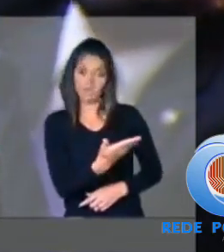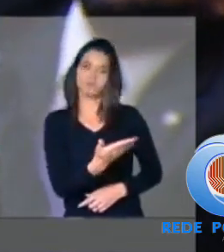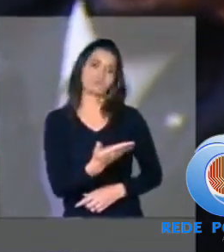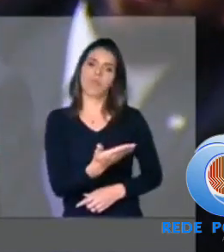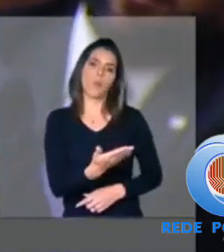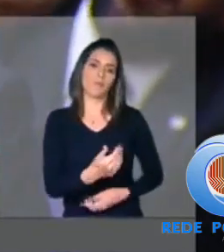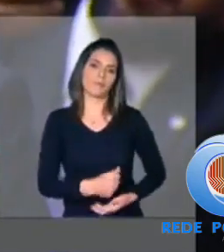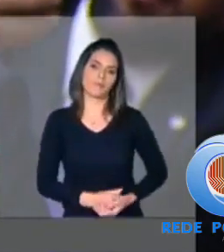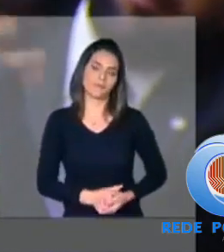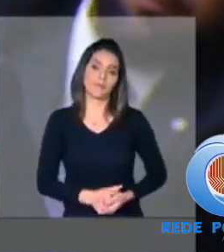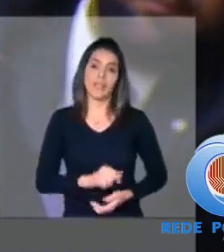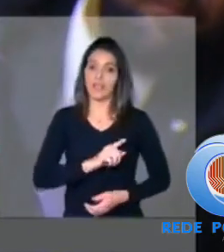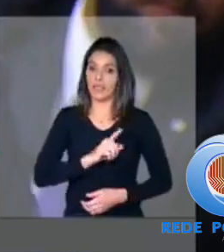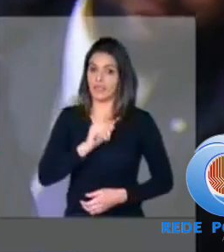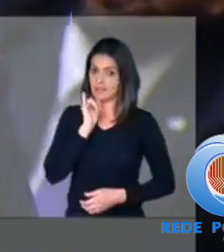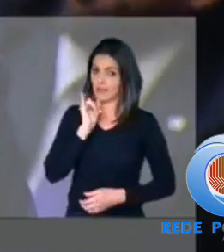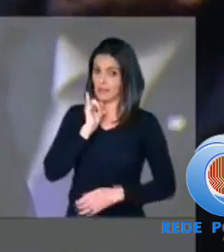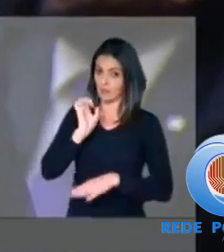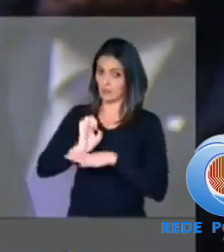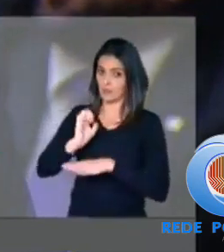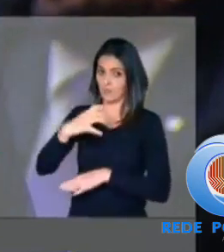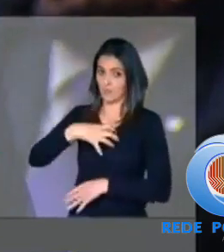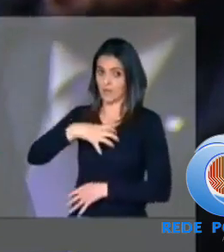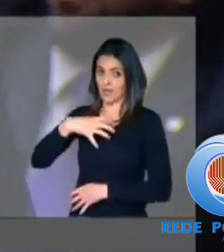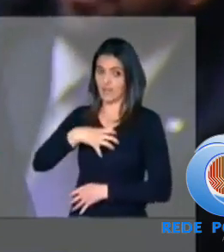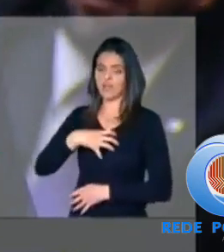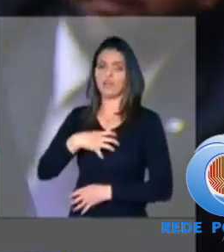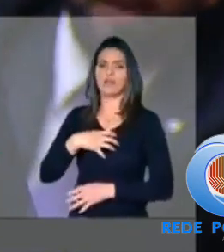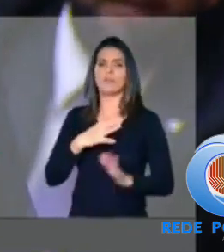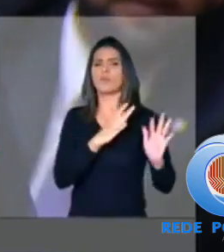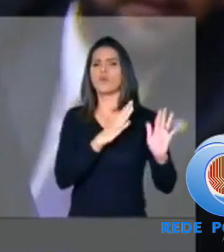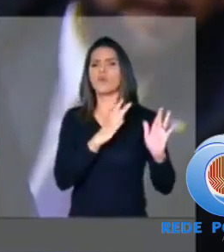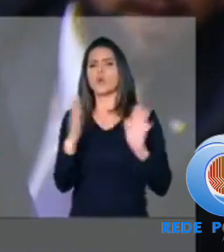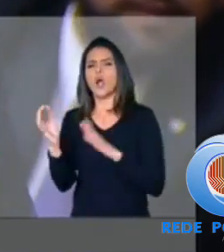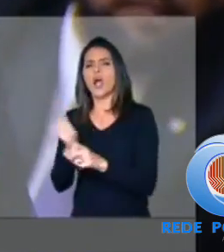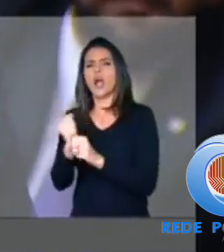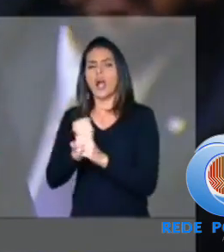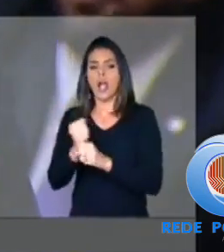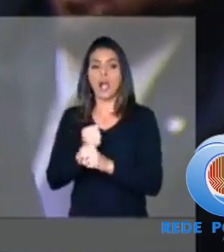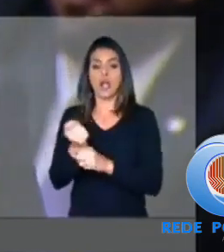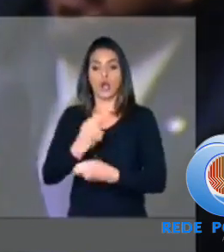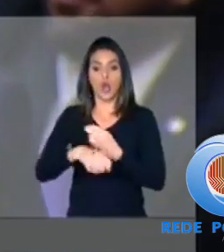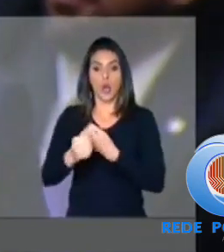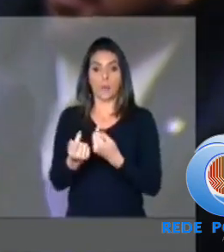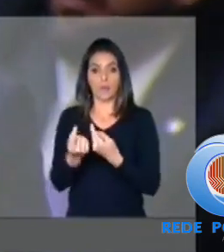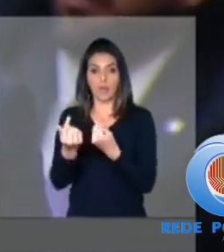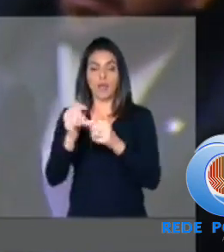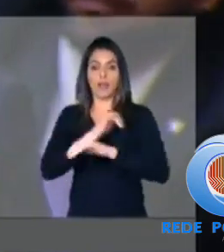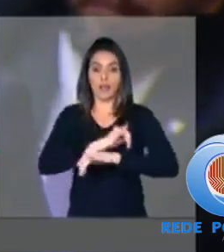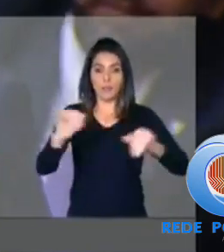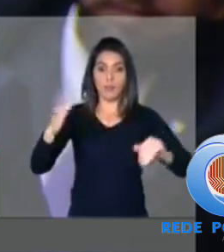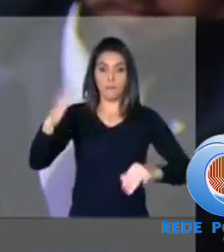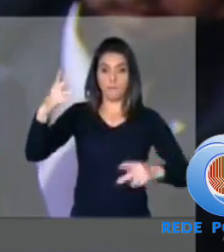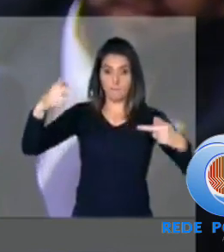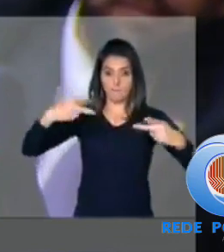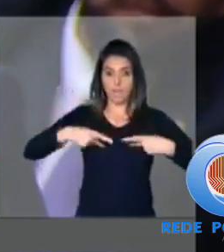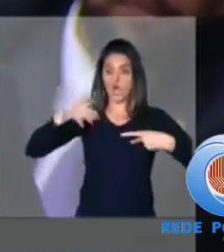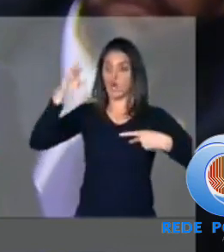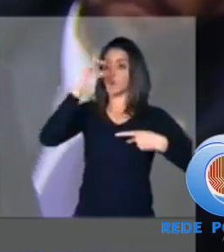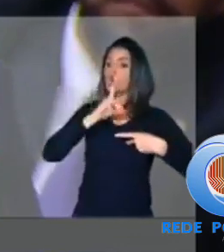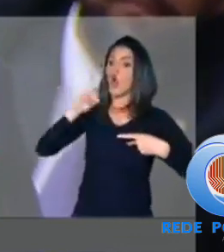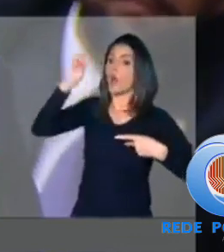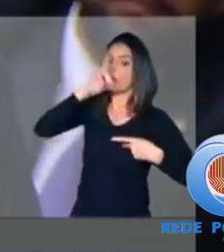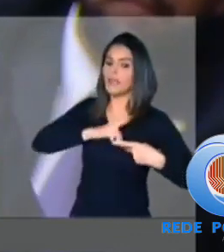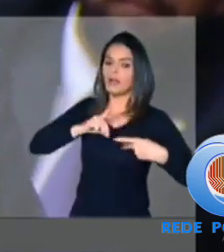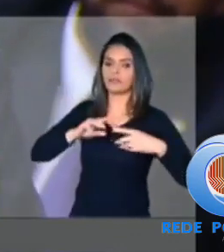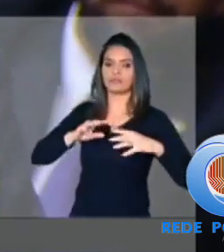trabalhador. Lá na Bahia, durante muito tempo, os comerciários fizeram a campanha dizendo: no meu domingão ninguém